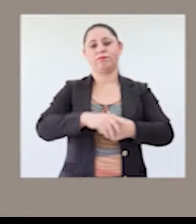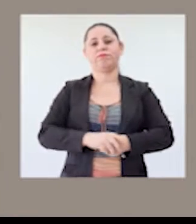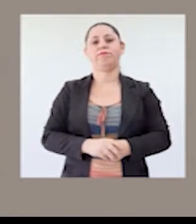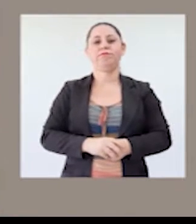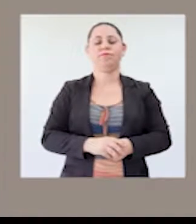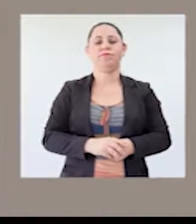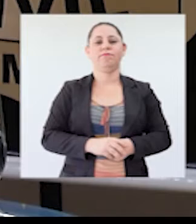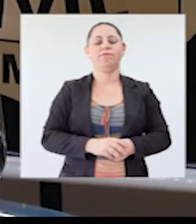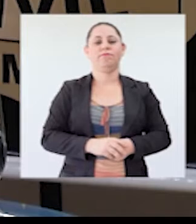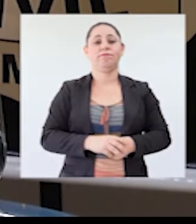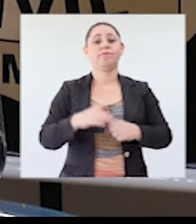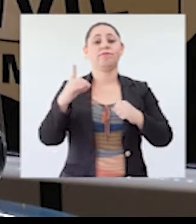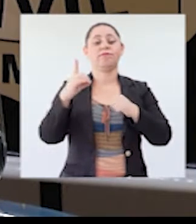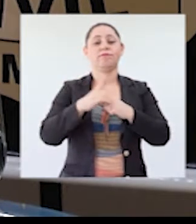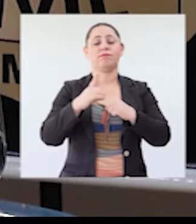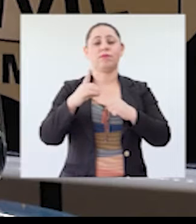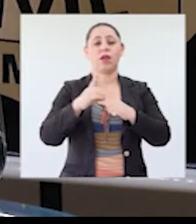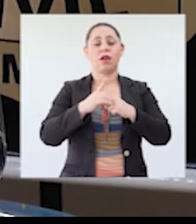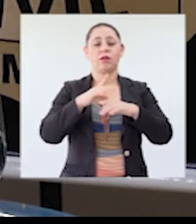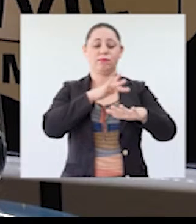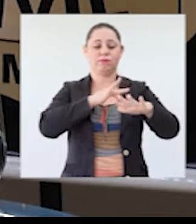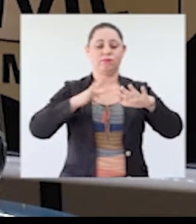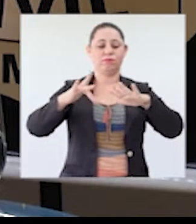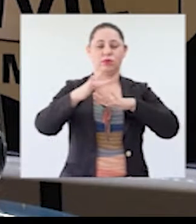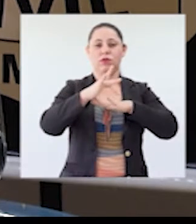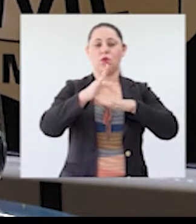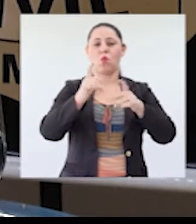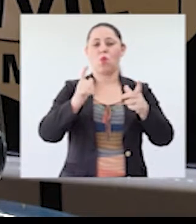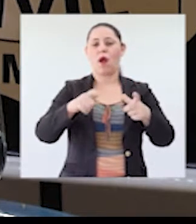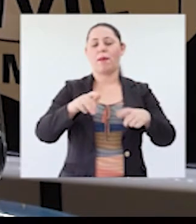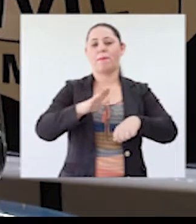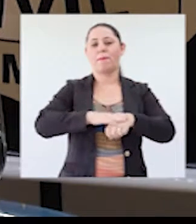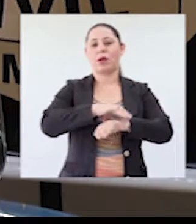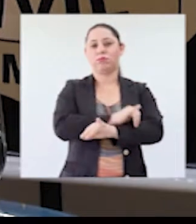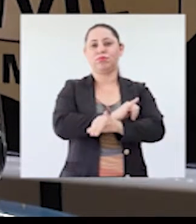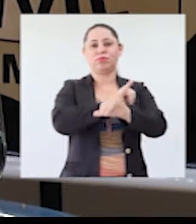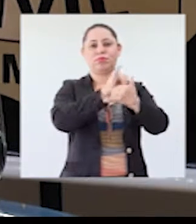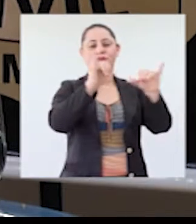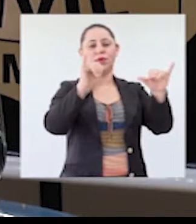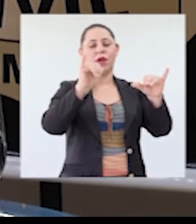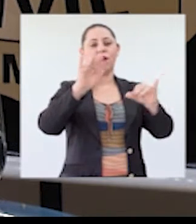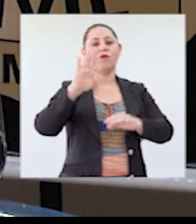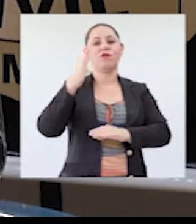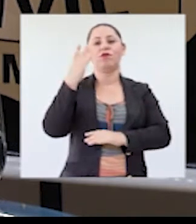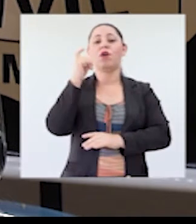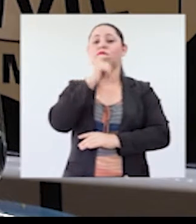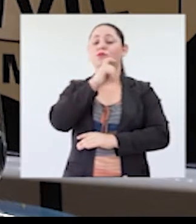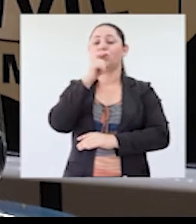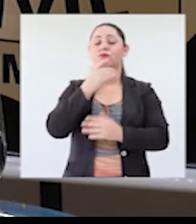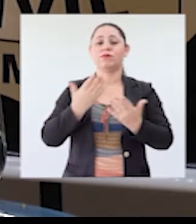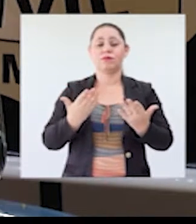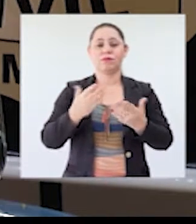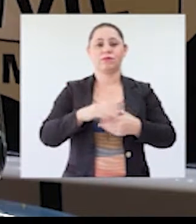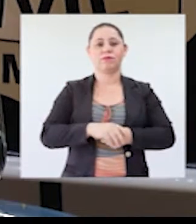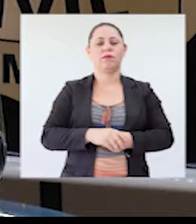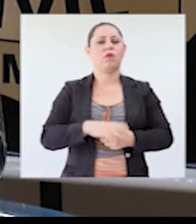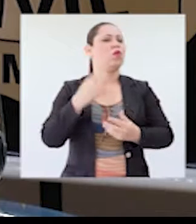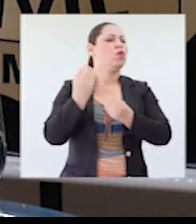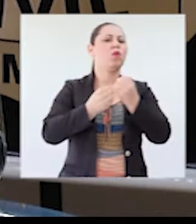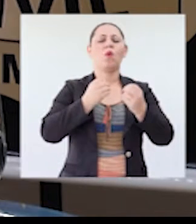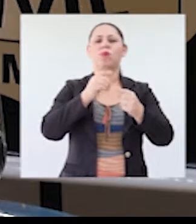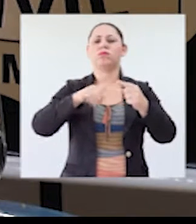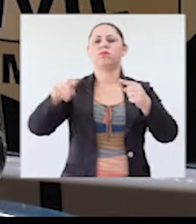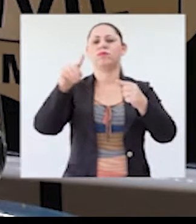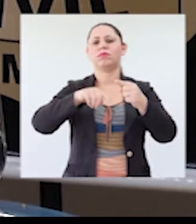Né? Doutor, as mídias sociais são os locais onde mais se transmite a fake news, né? Como está sendo feito o